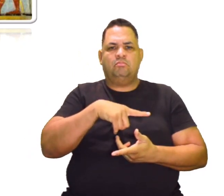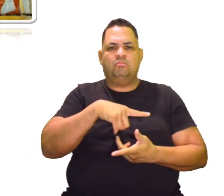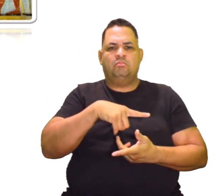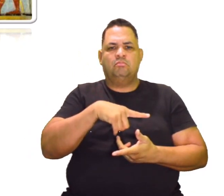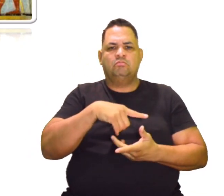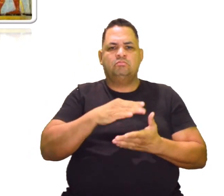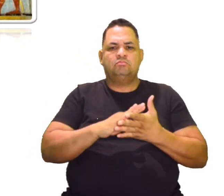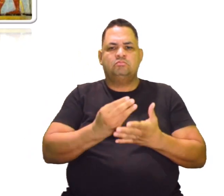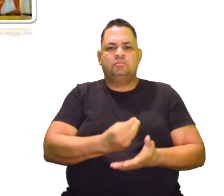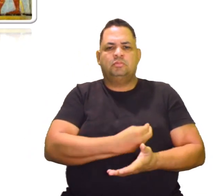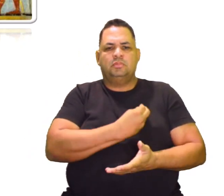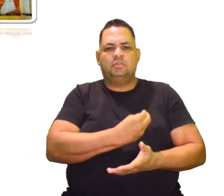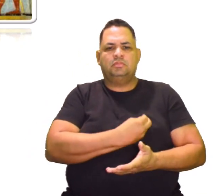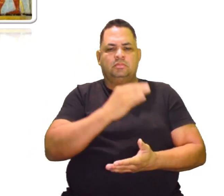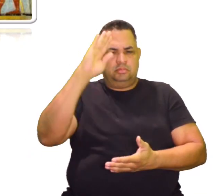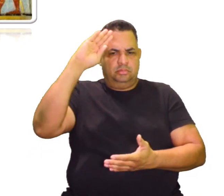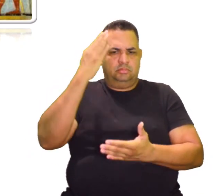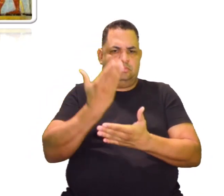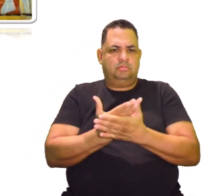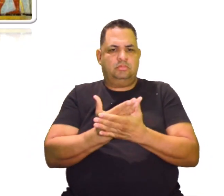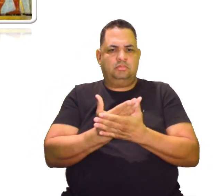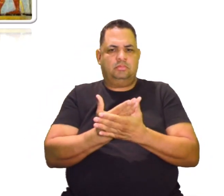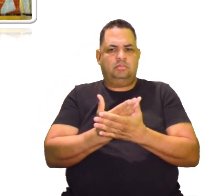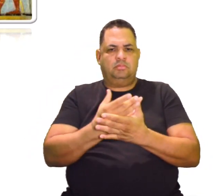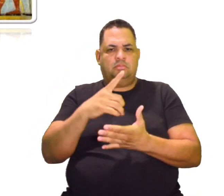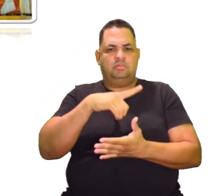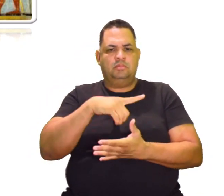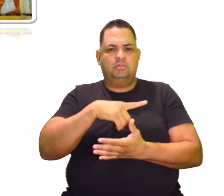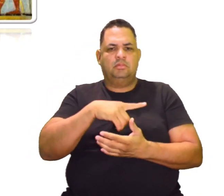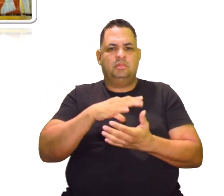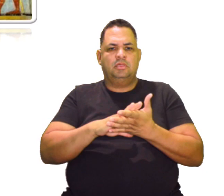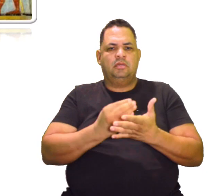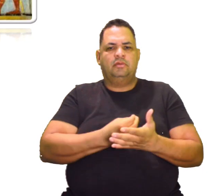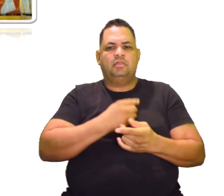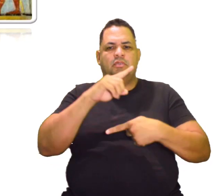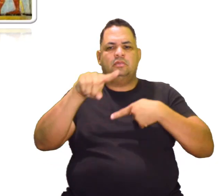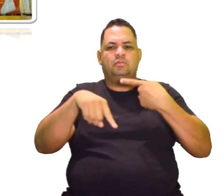A vida, acreditavam que haveria vida após a morte.